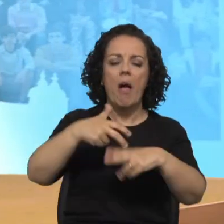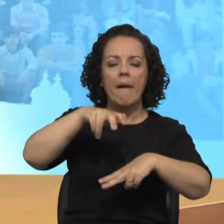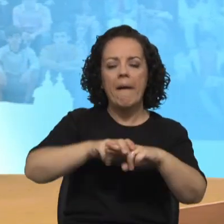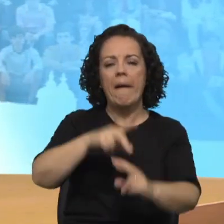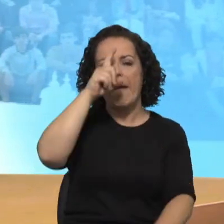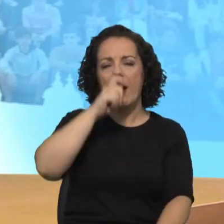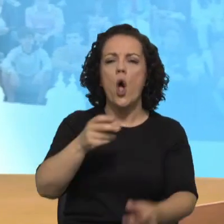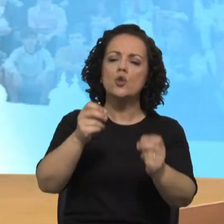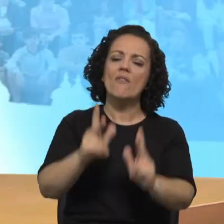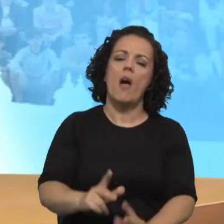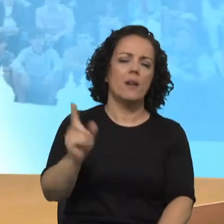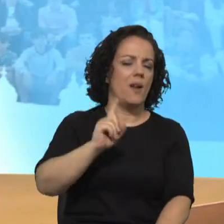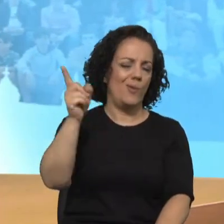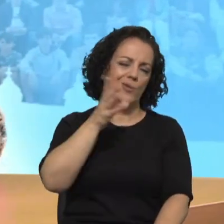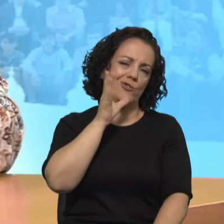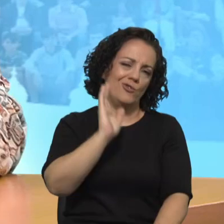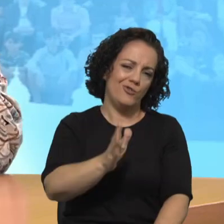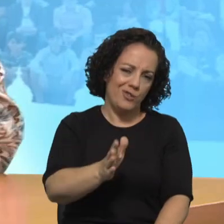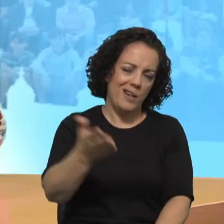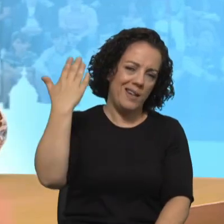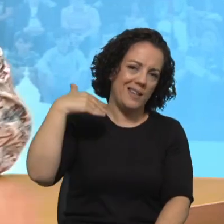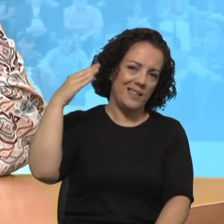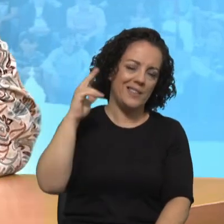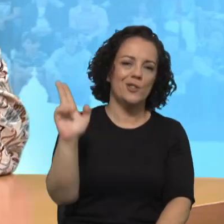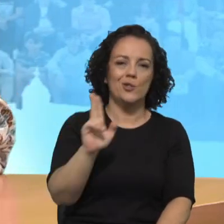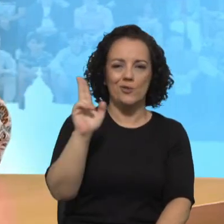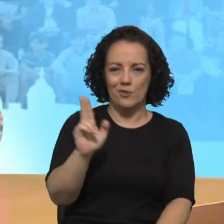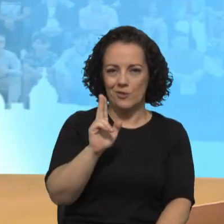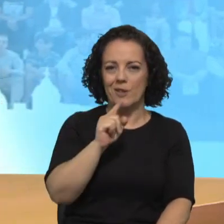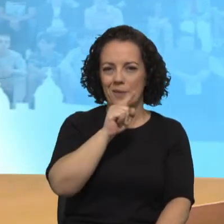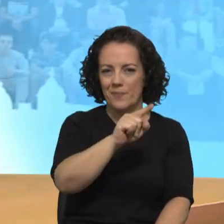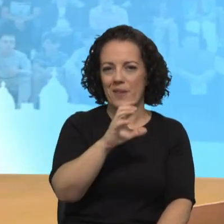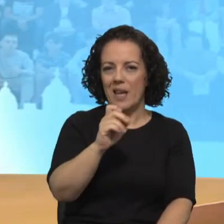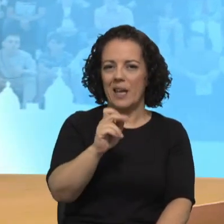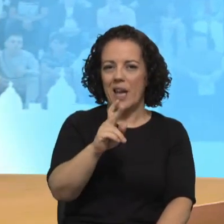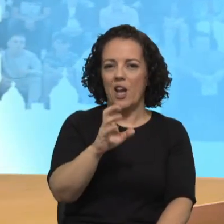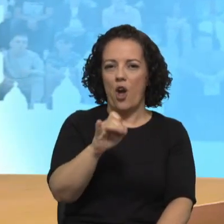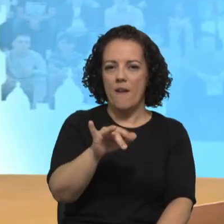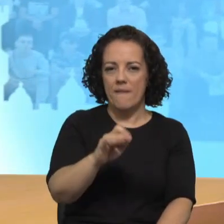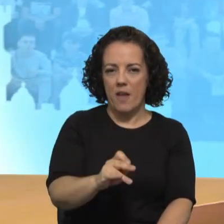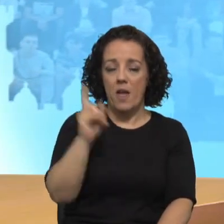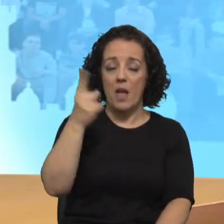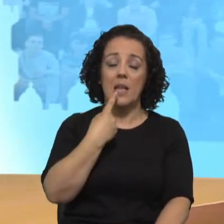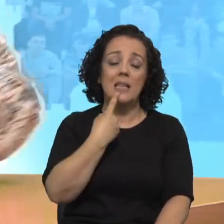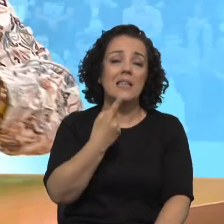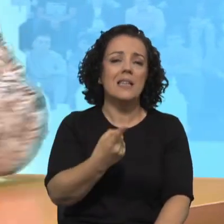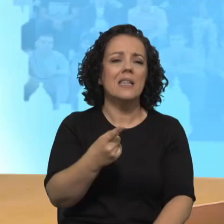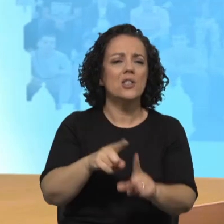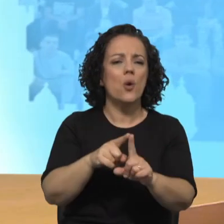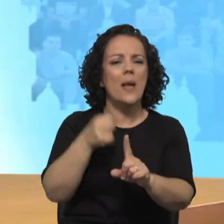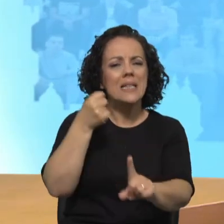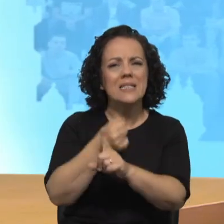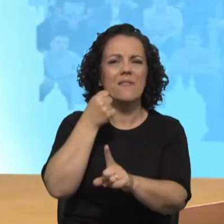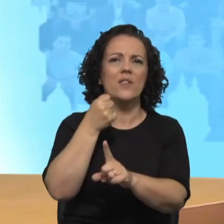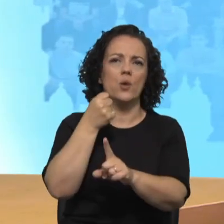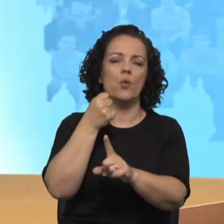fiquem no sofá. Eu já tinha dito isso numa das Jornadas Mundiais da Juventude em Cracóvia. Portanto, este desafio que ele está a pedir, no fundo, é uma exigência,